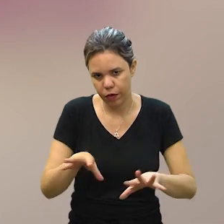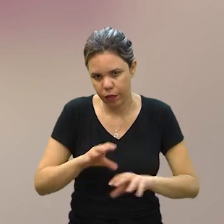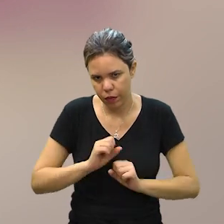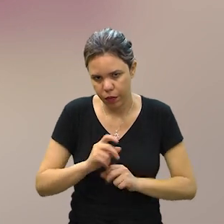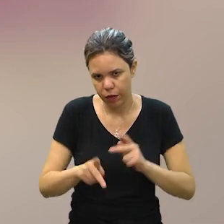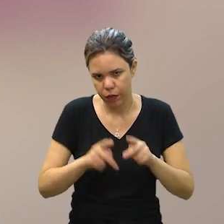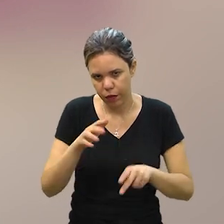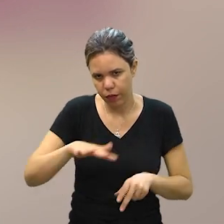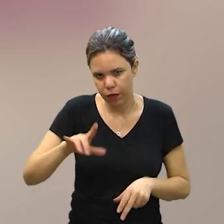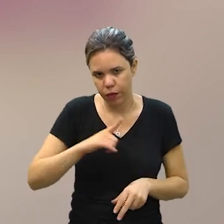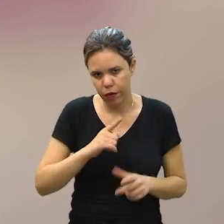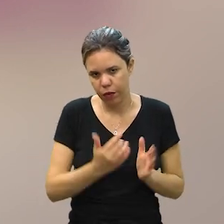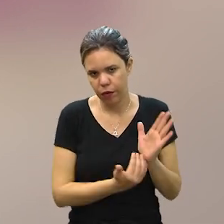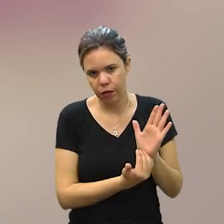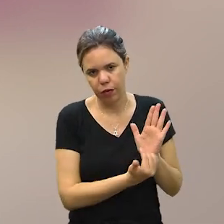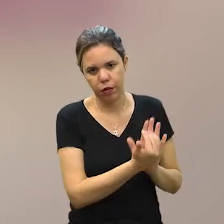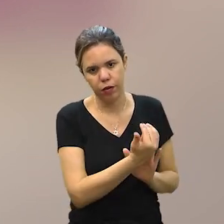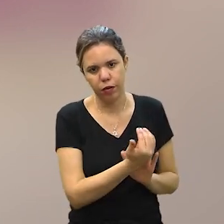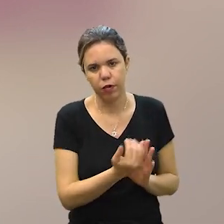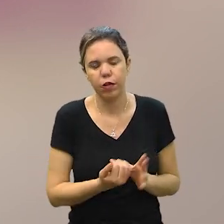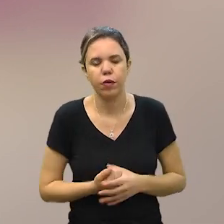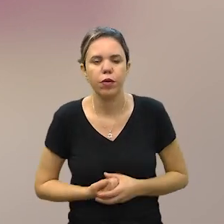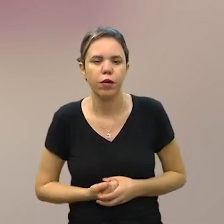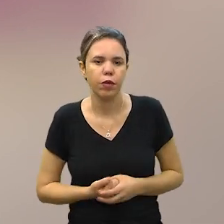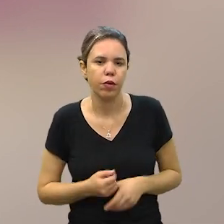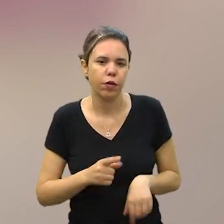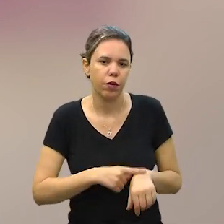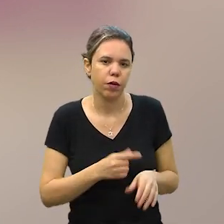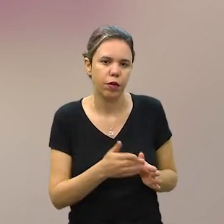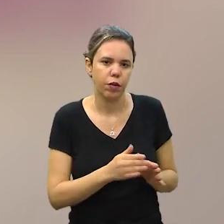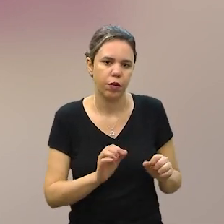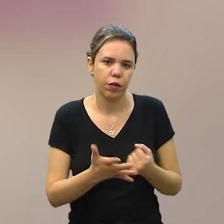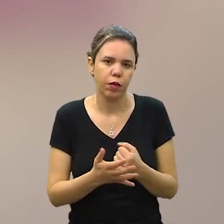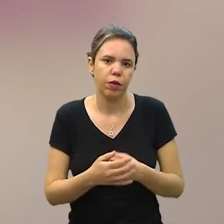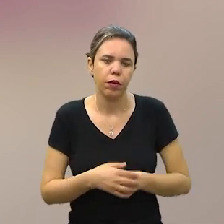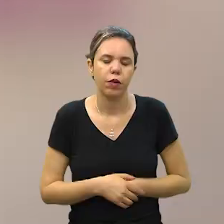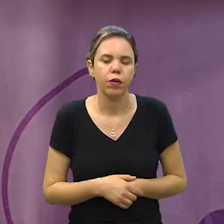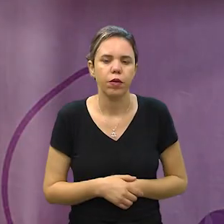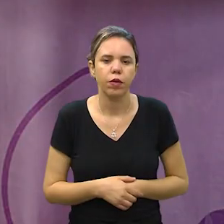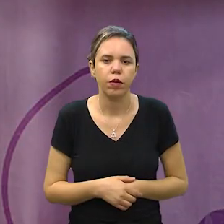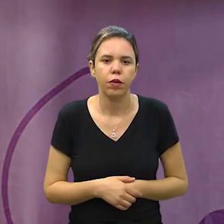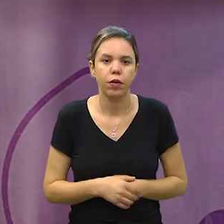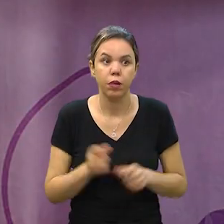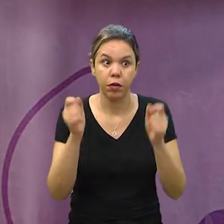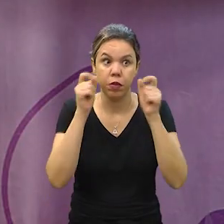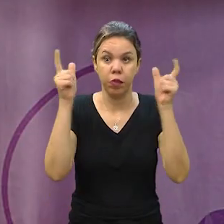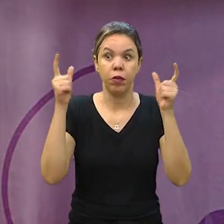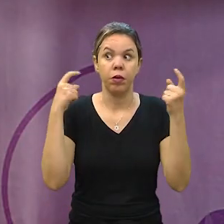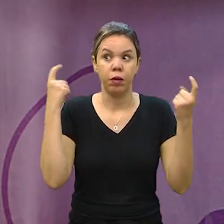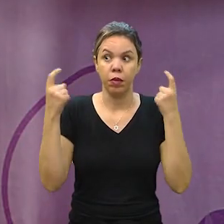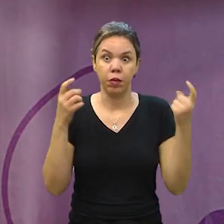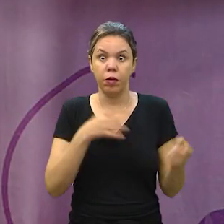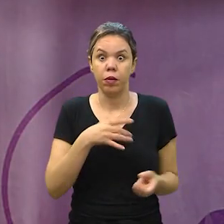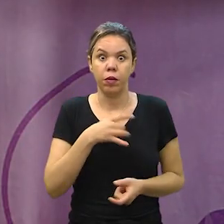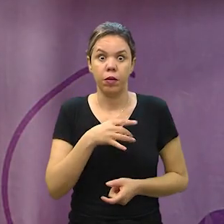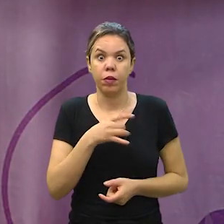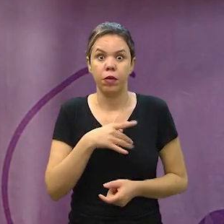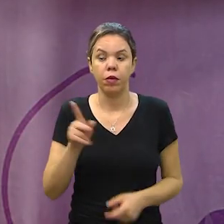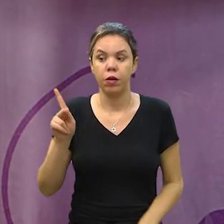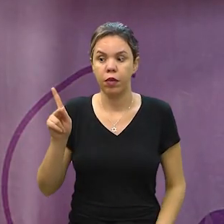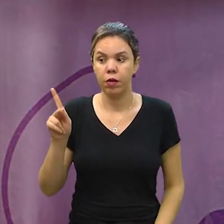doenças que mais houveram aumento nesse momento da pandemia. Síndrome do pânico também,